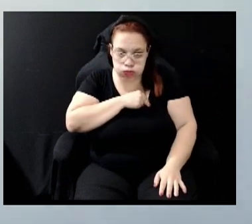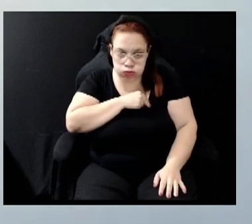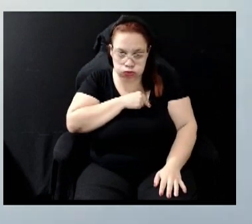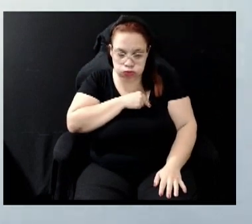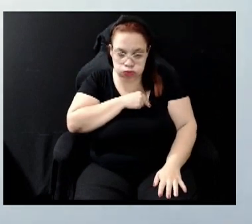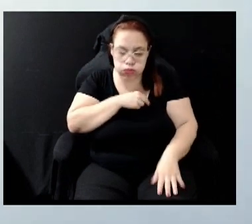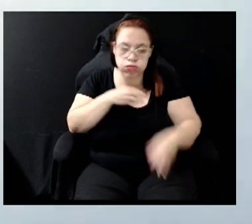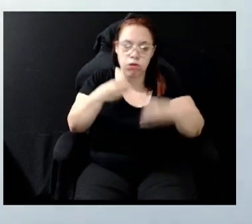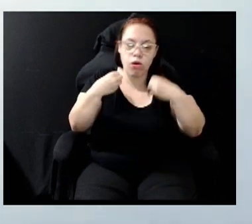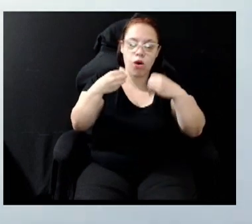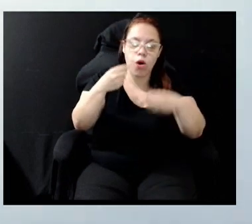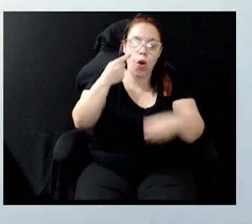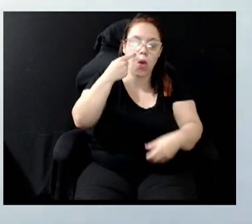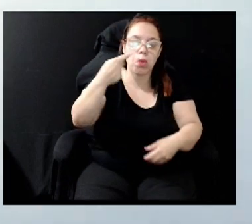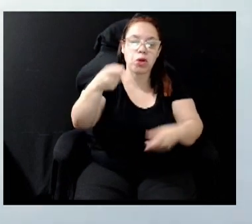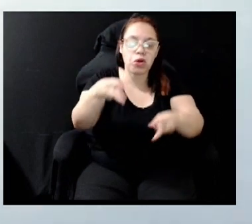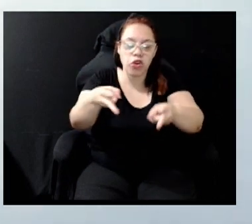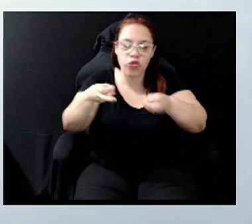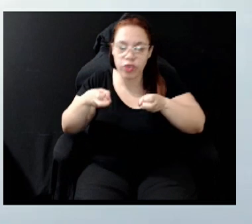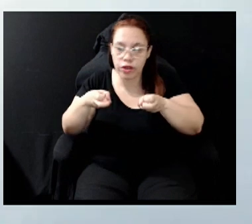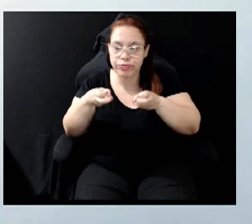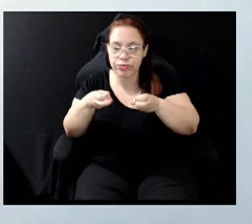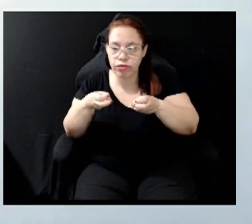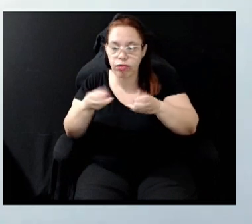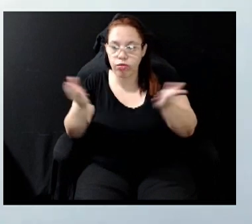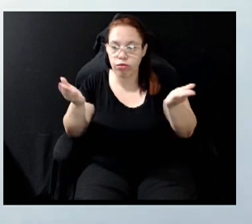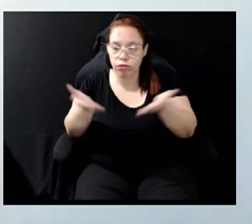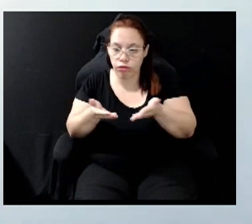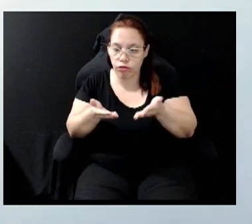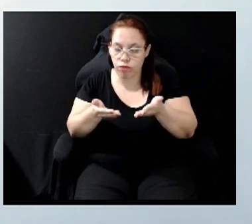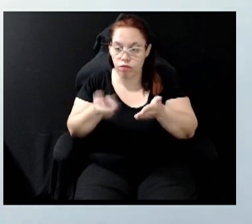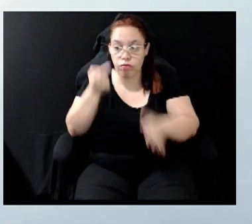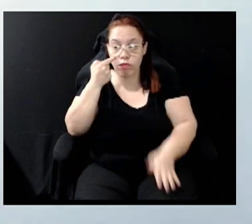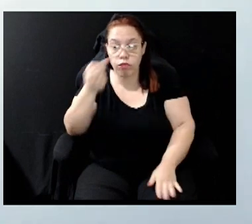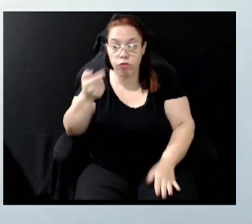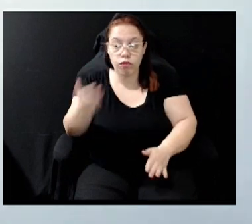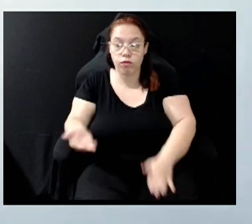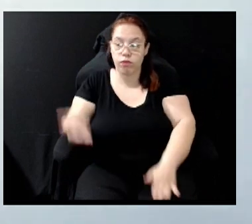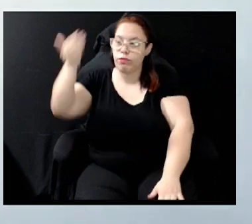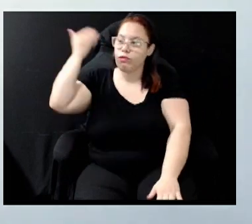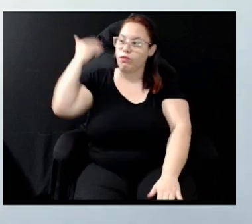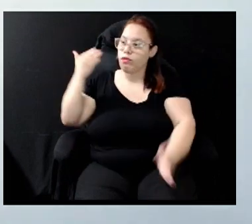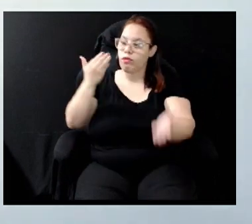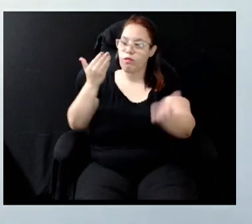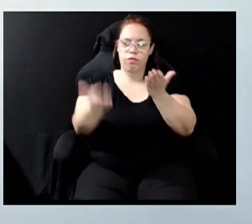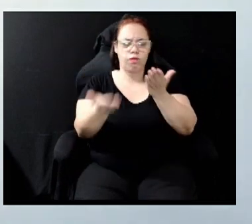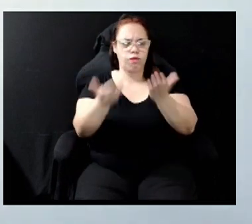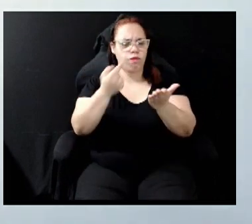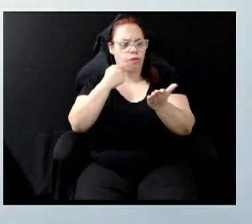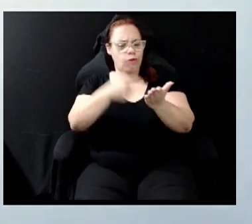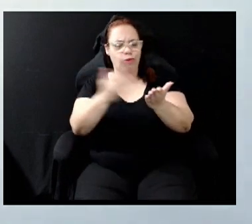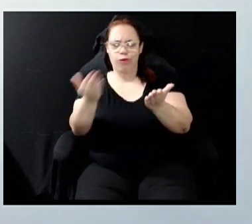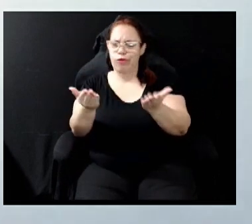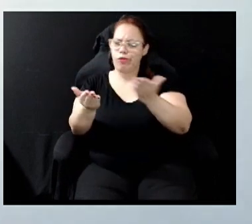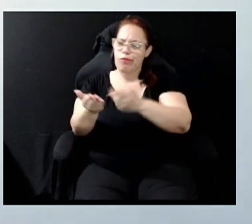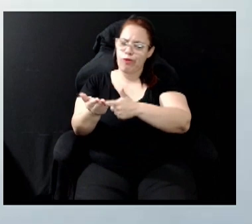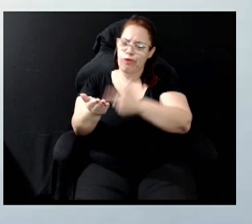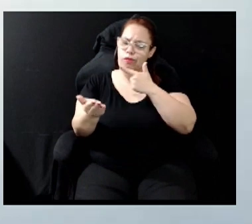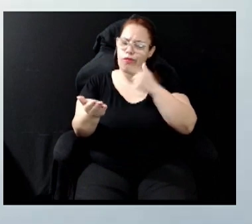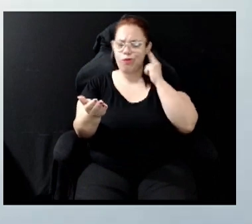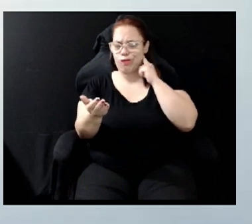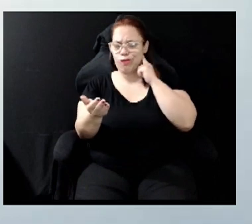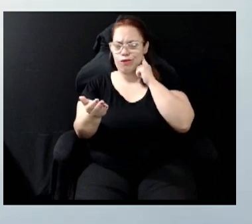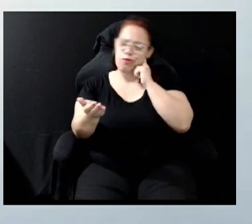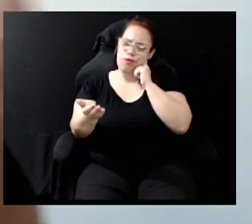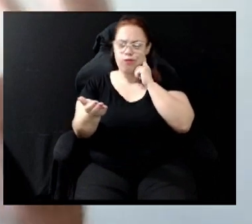está enxergando esse presente com esse olhar do passado, fazendo essa comparação do passado. Né? E a pessoa também não é